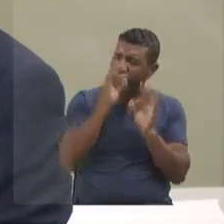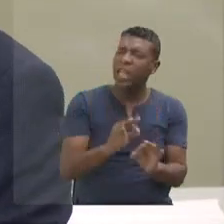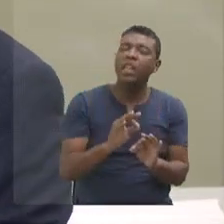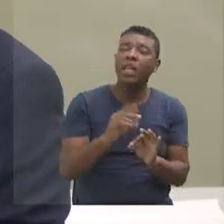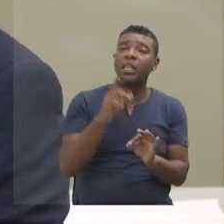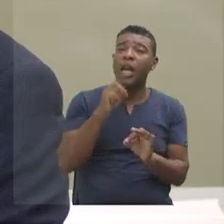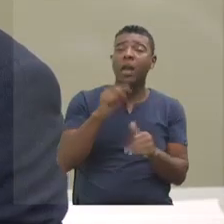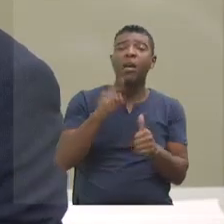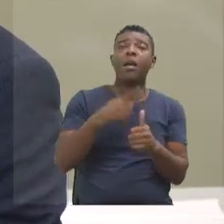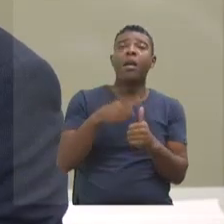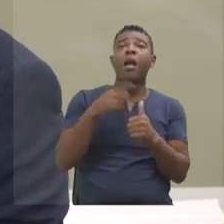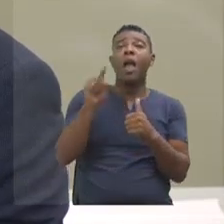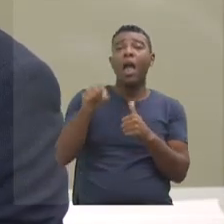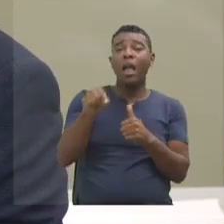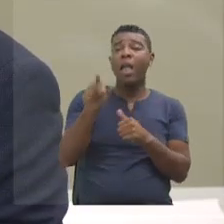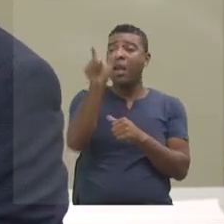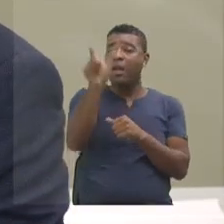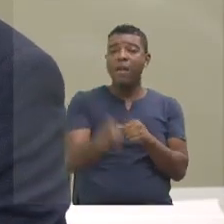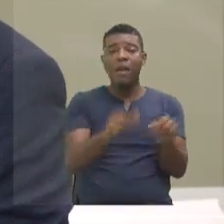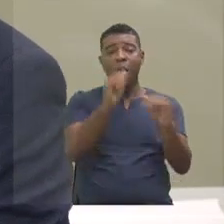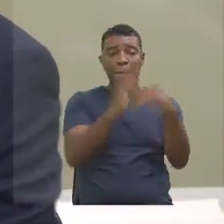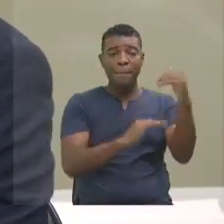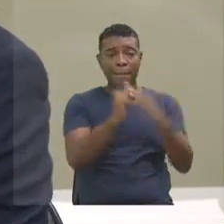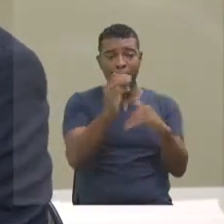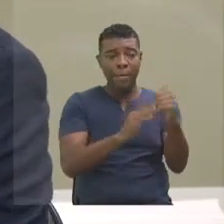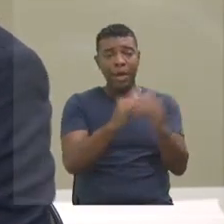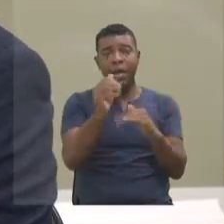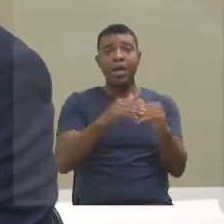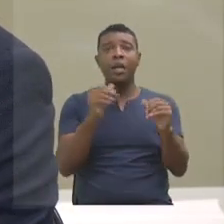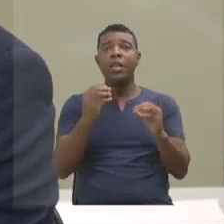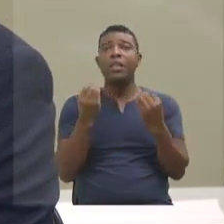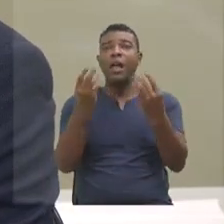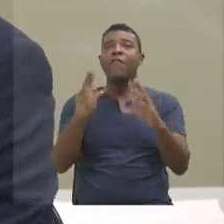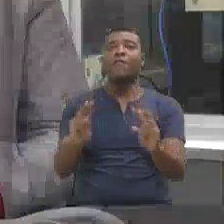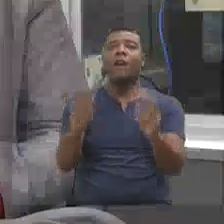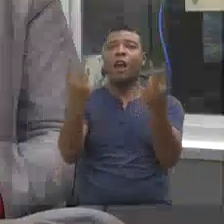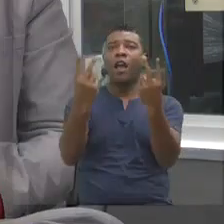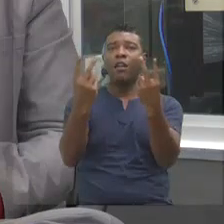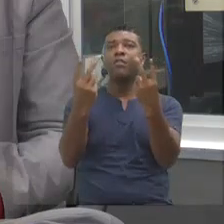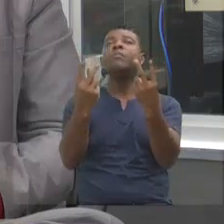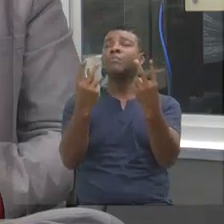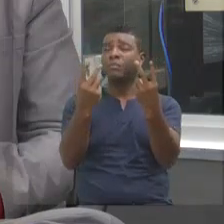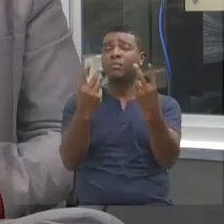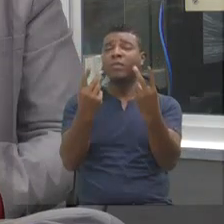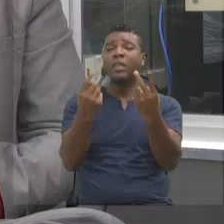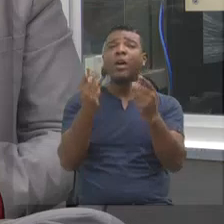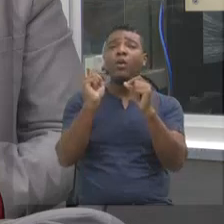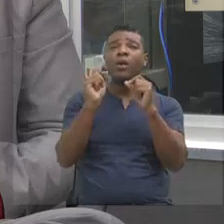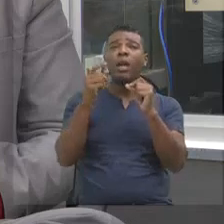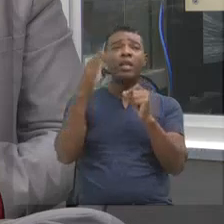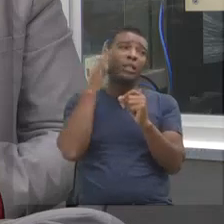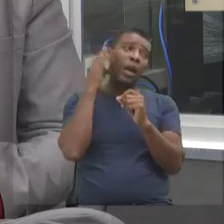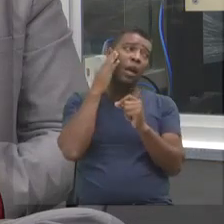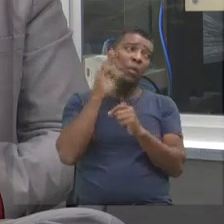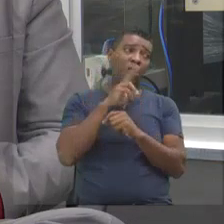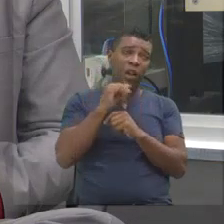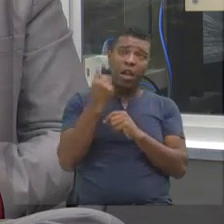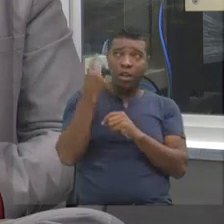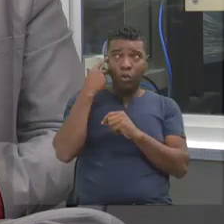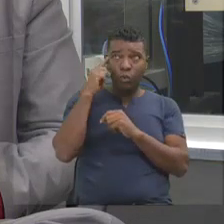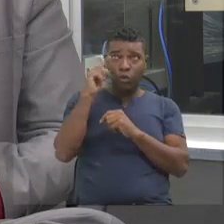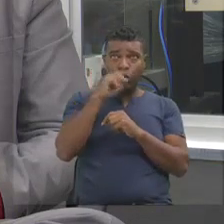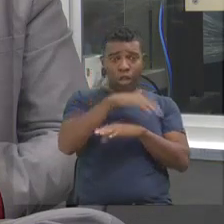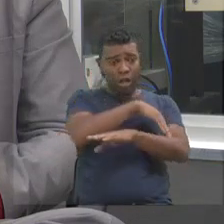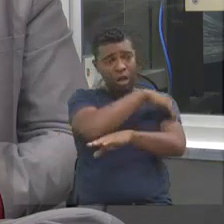é o servidor ele sempre valorizado ele poder dedicar o SUS ele poderia saber que vai passar um dia atendendo